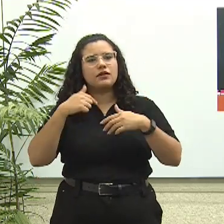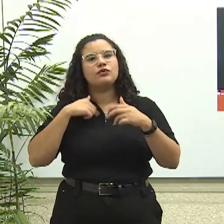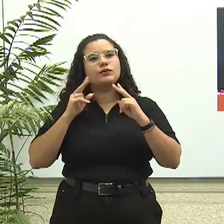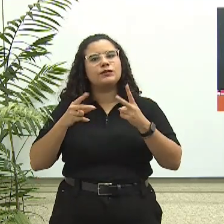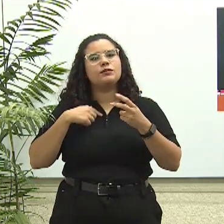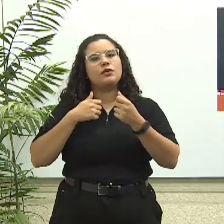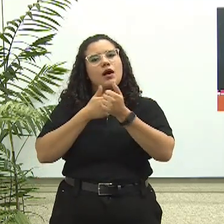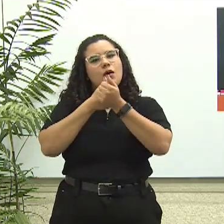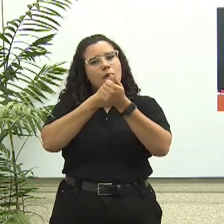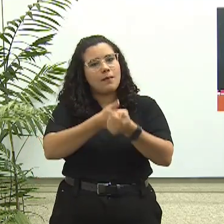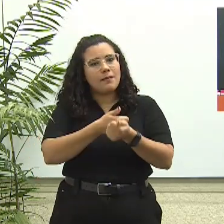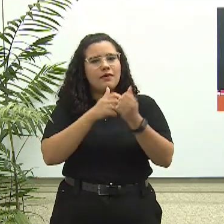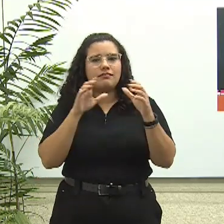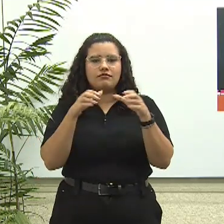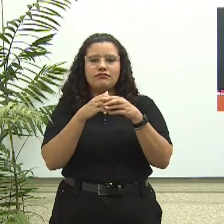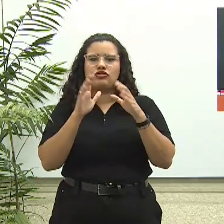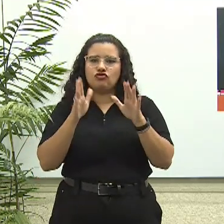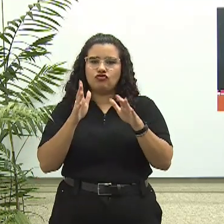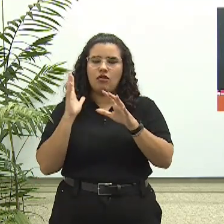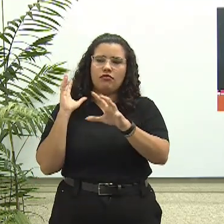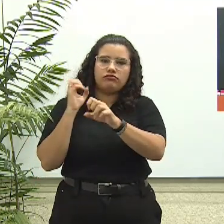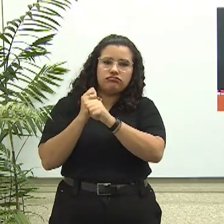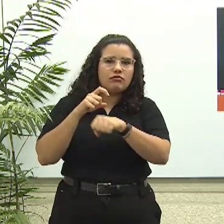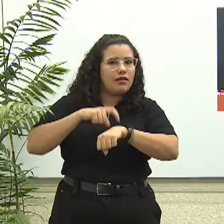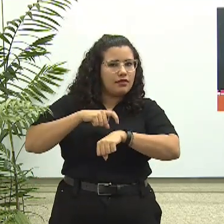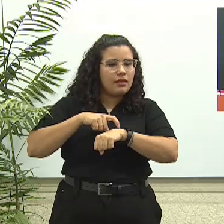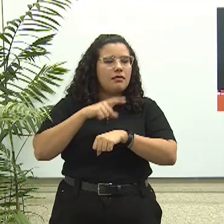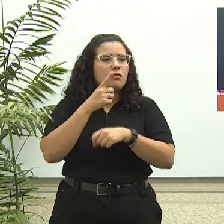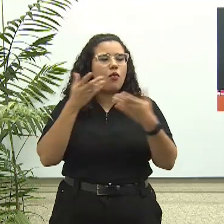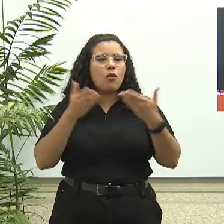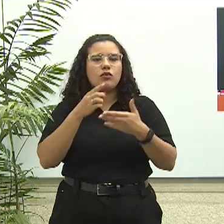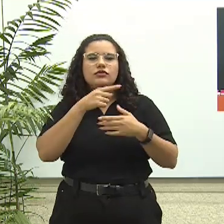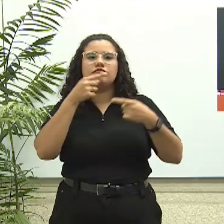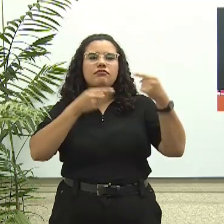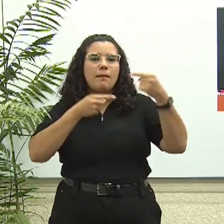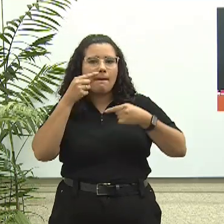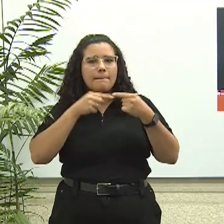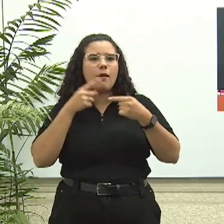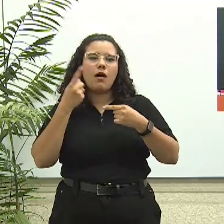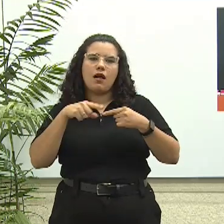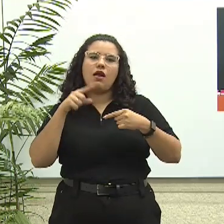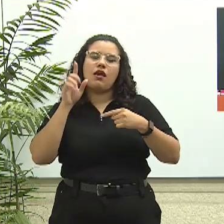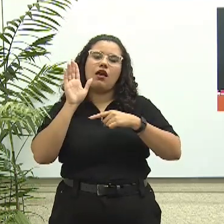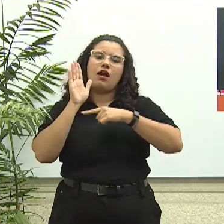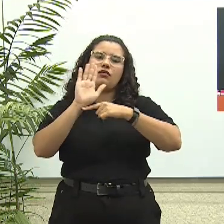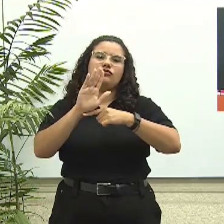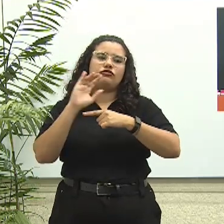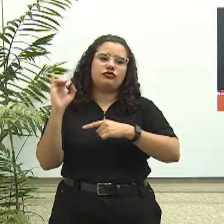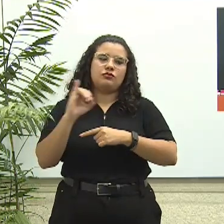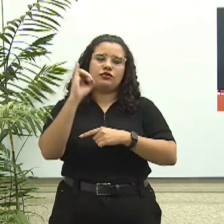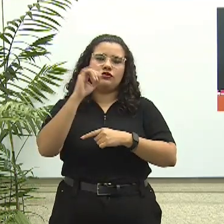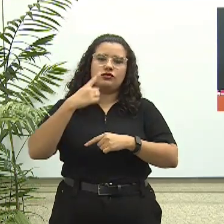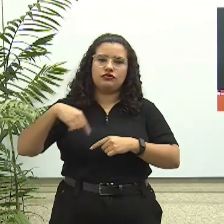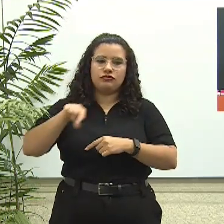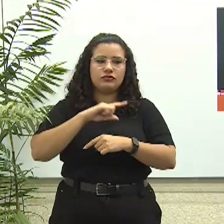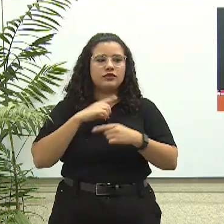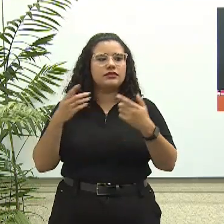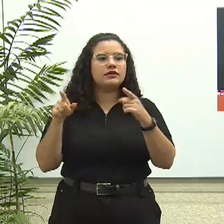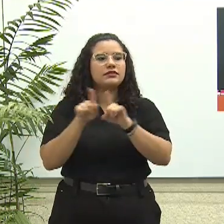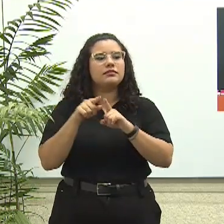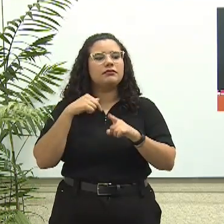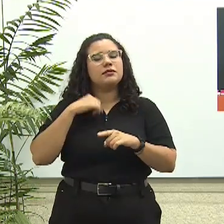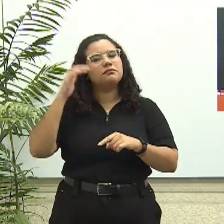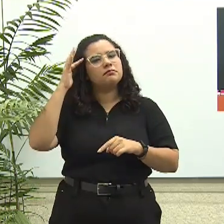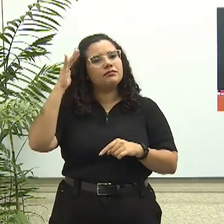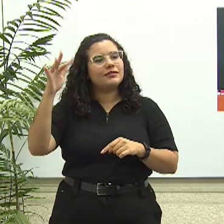SG de eu já tem algum tempo e acho que o debate que vocês estão trazendo Sem dúvida é uma contribuição muito rica e fiquei pensando muito